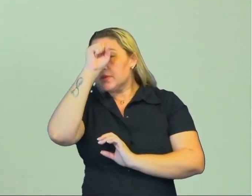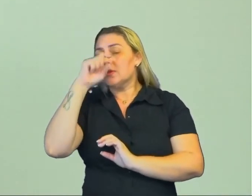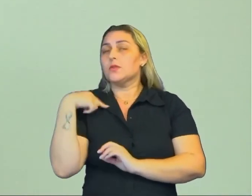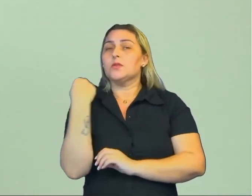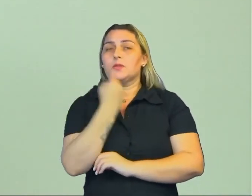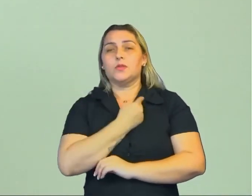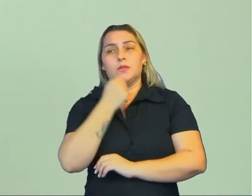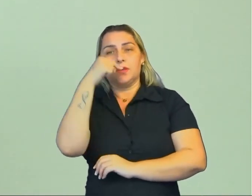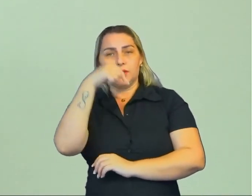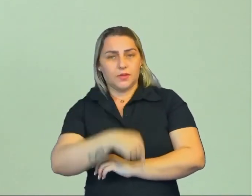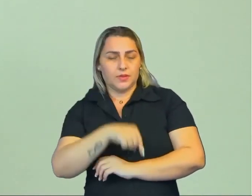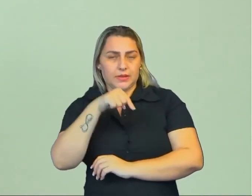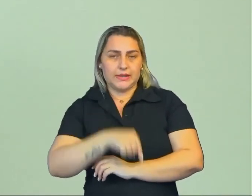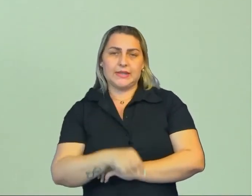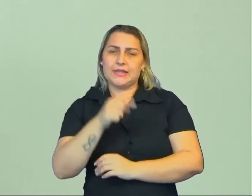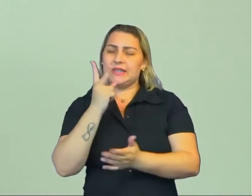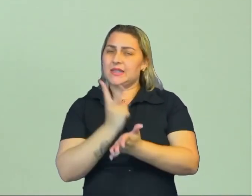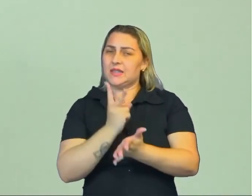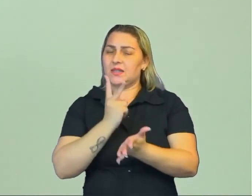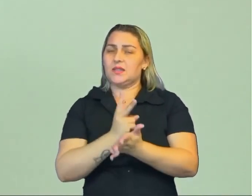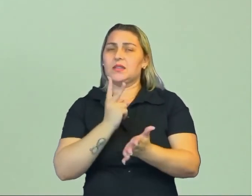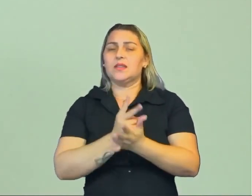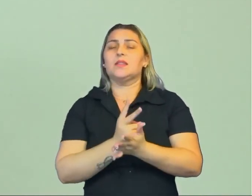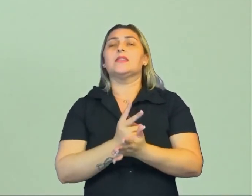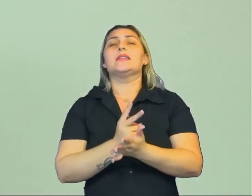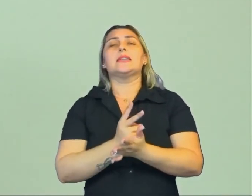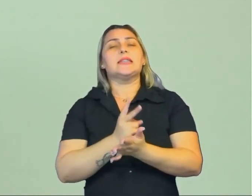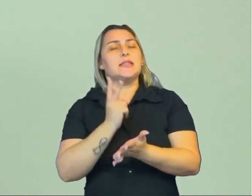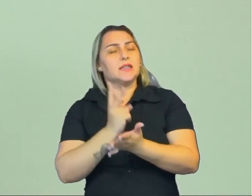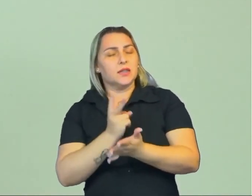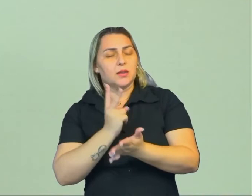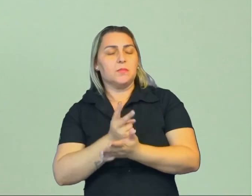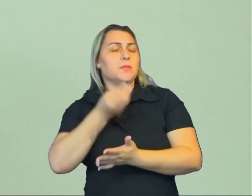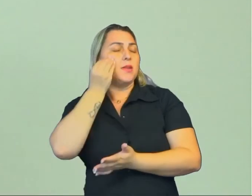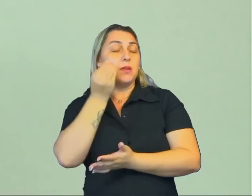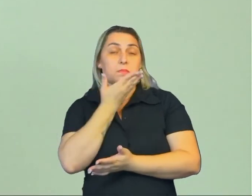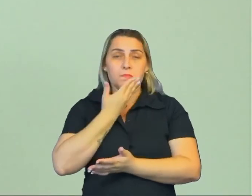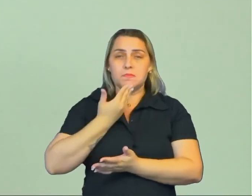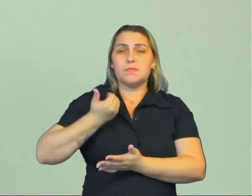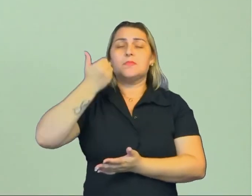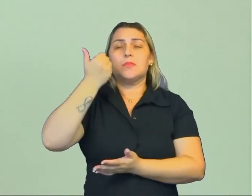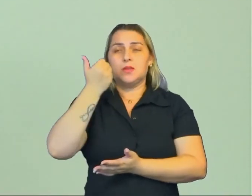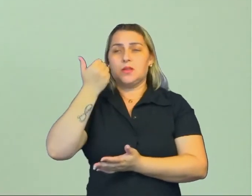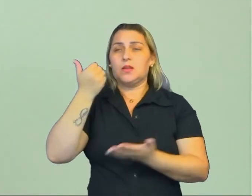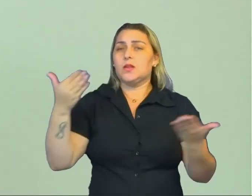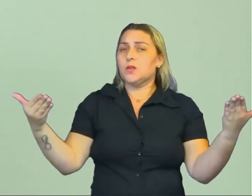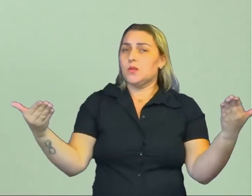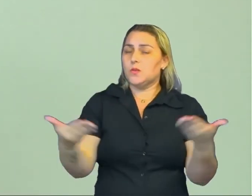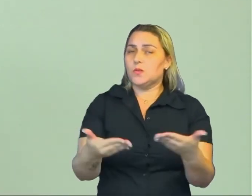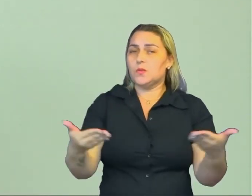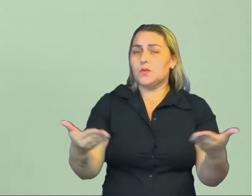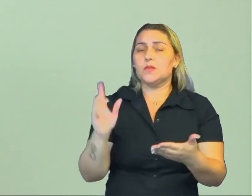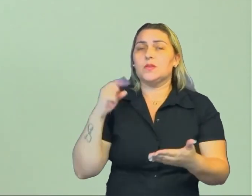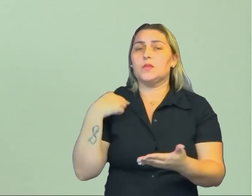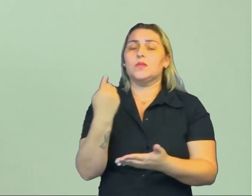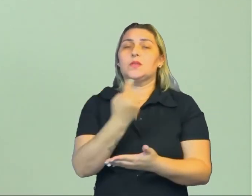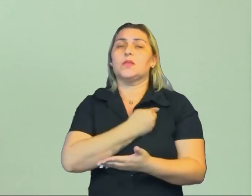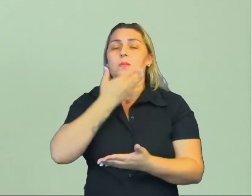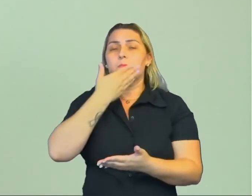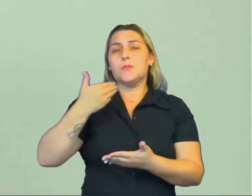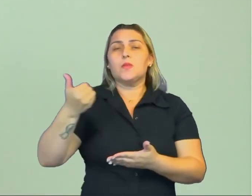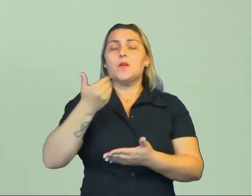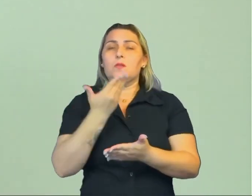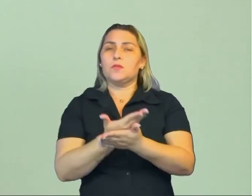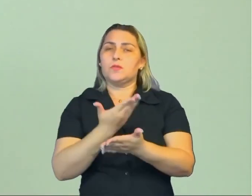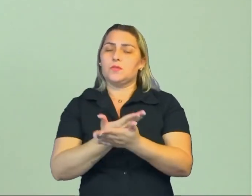Nós estamos aqui, nós somos seres que estamos sempre tentando melhorar. E hoje, a nossa melhoria